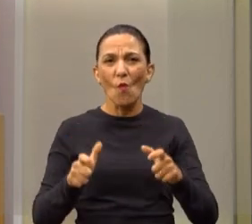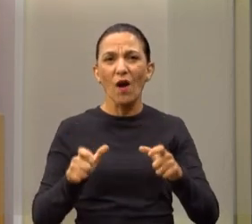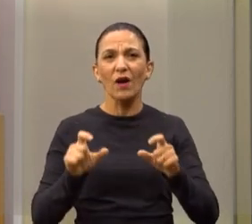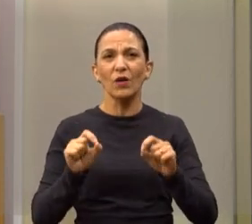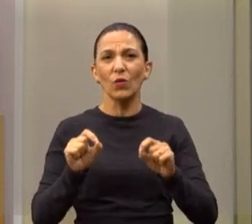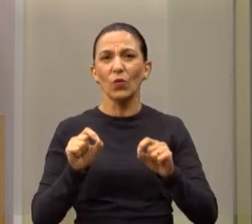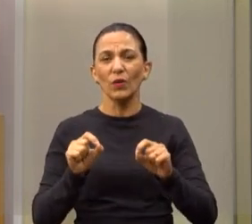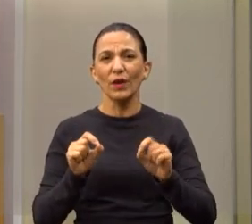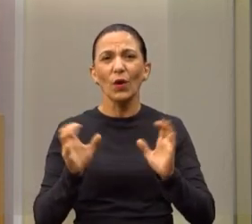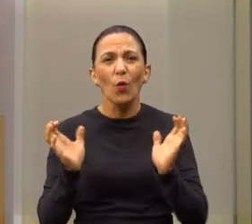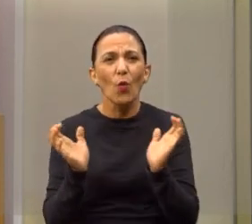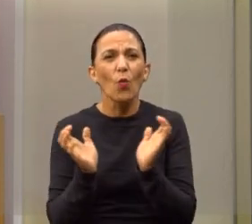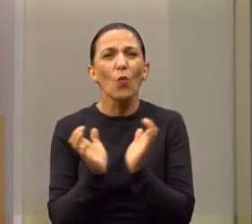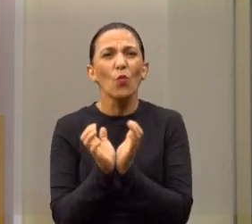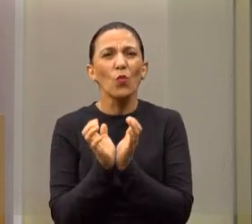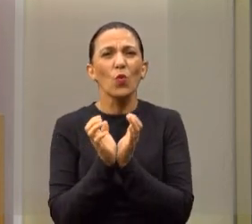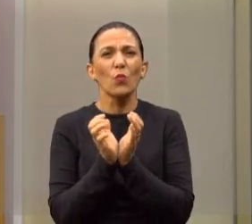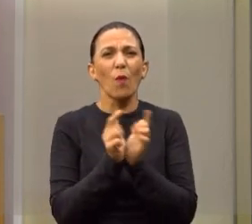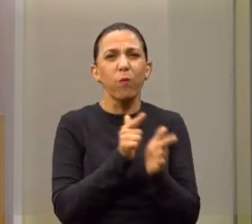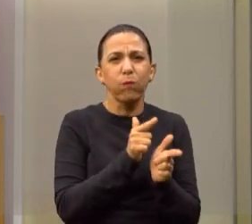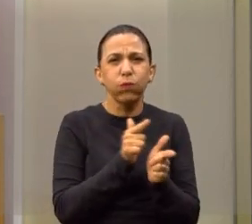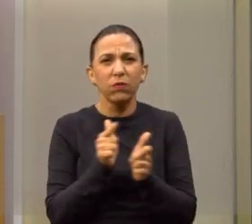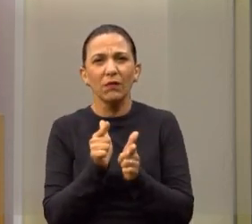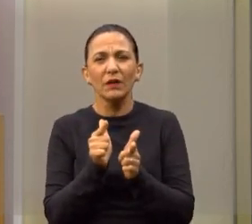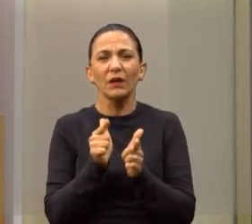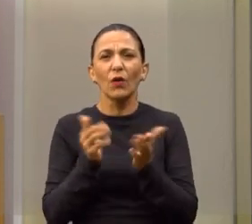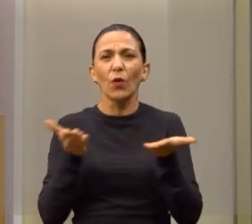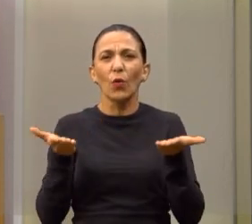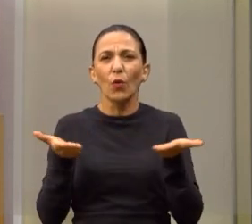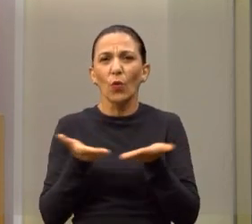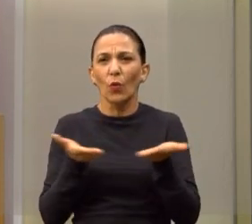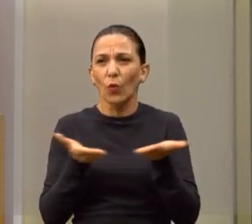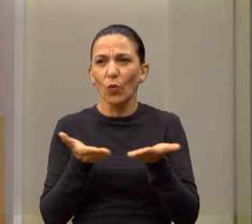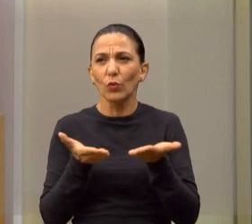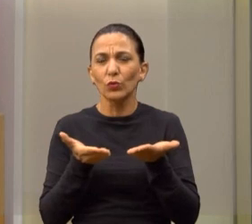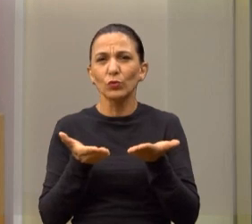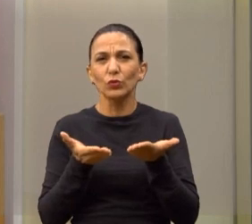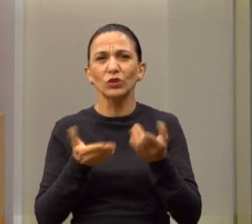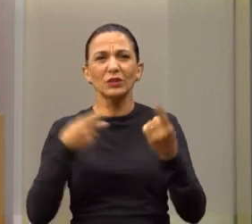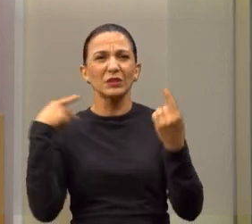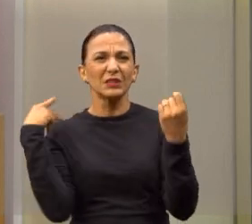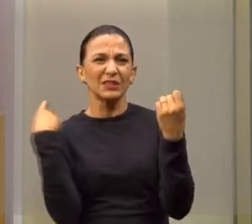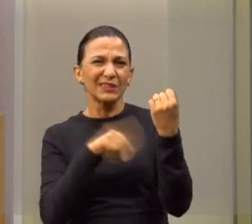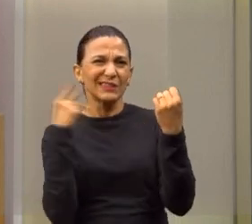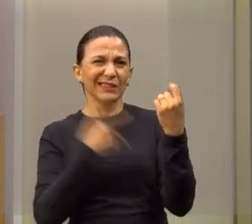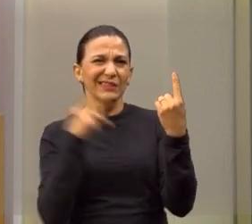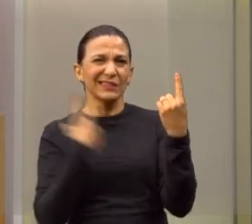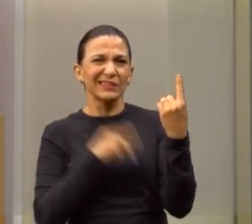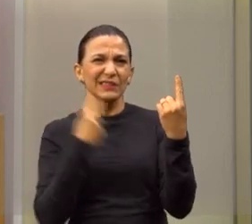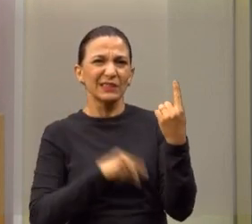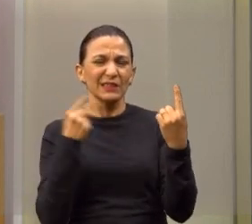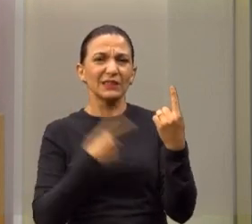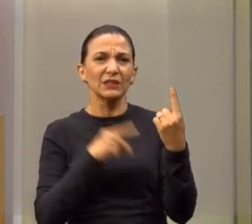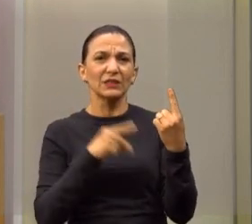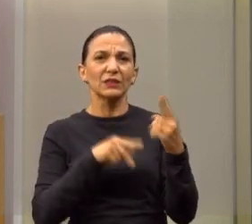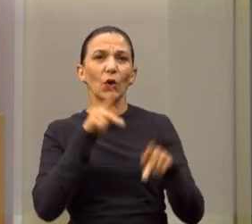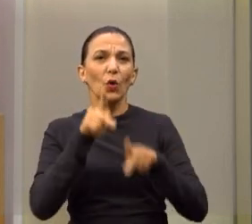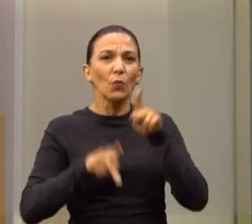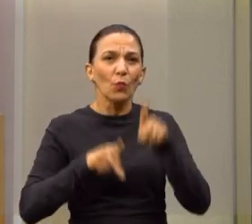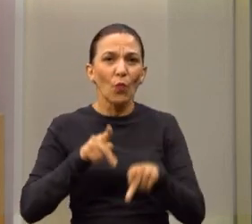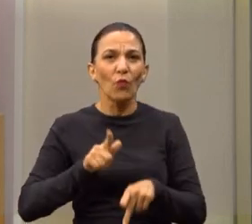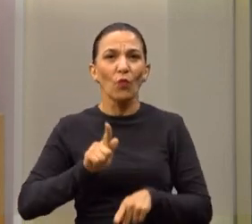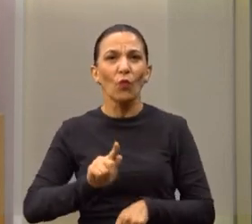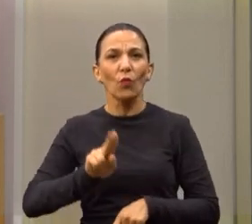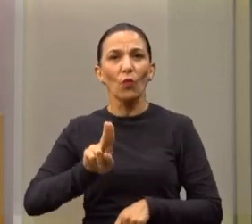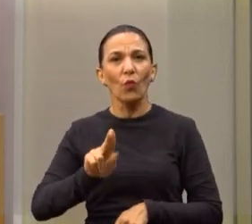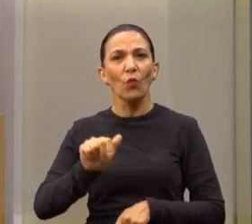essa tropa de choque truculenta no dia de hoje, que agrediu os povos guaranis das Bandeirantes nos